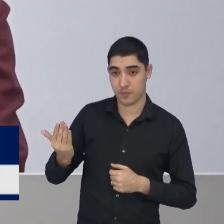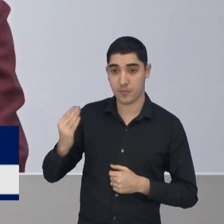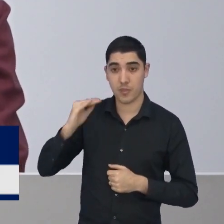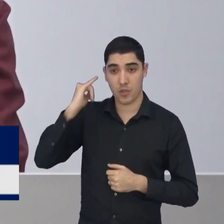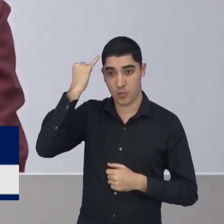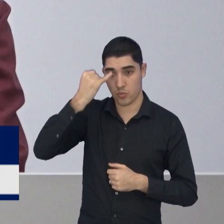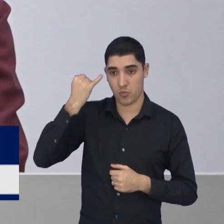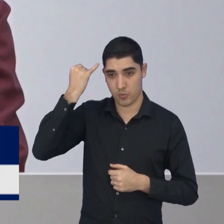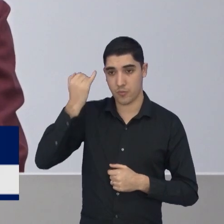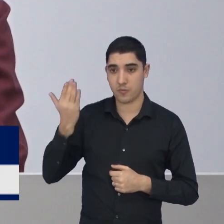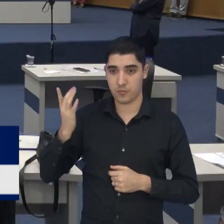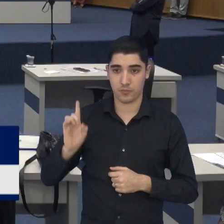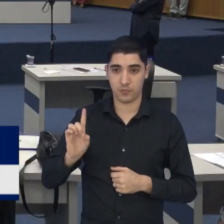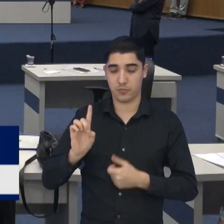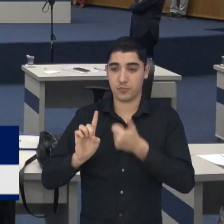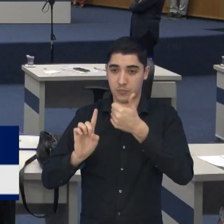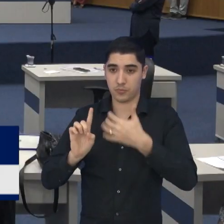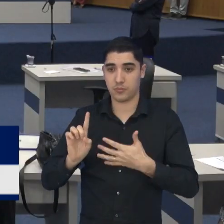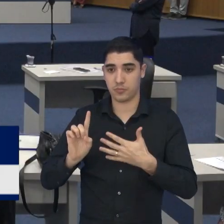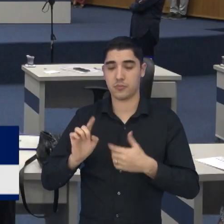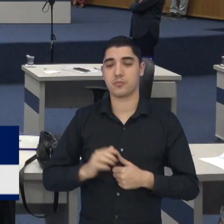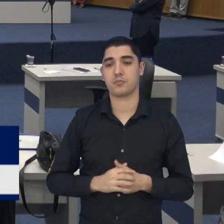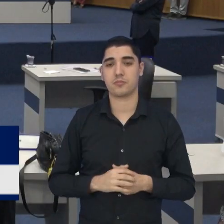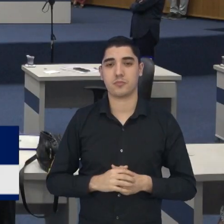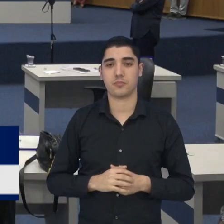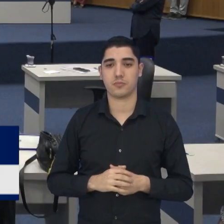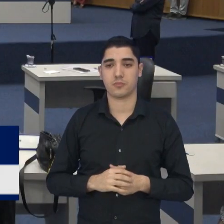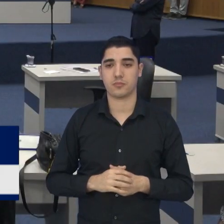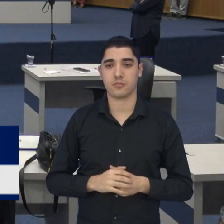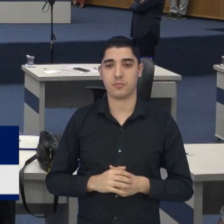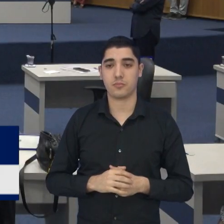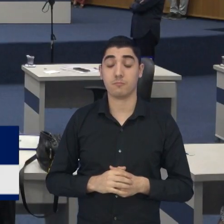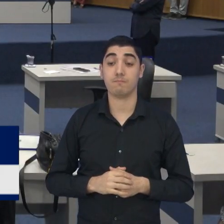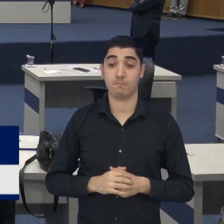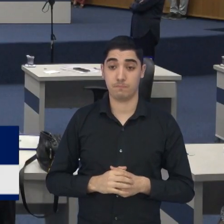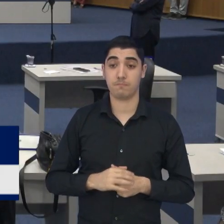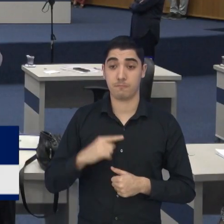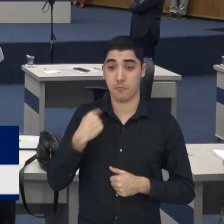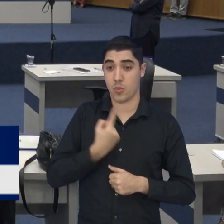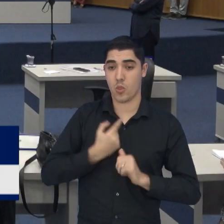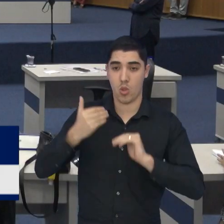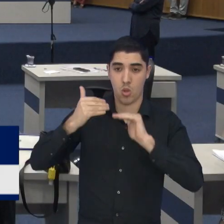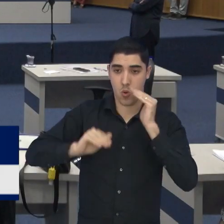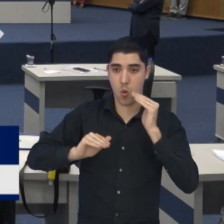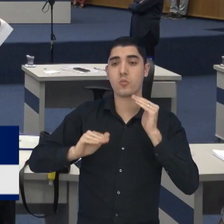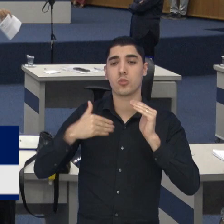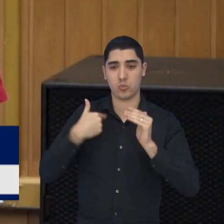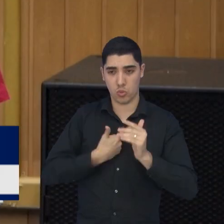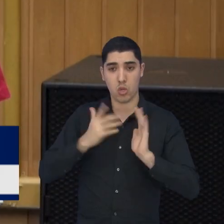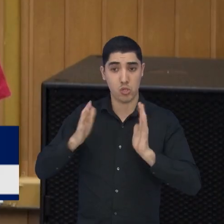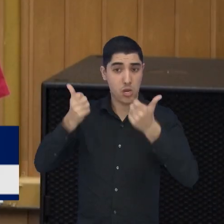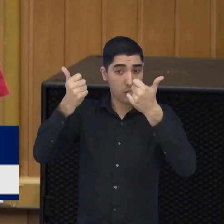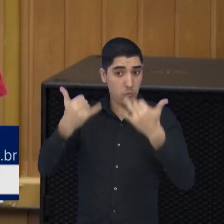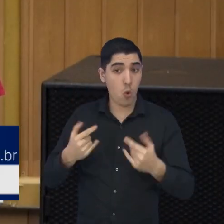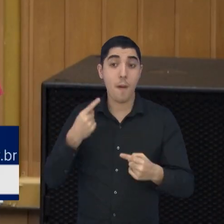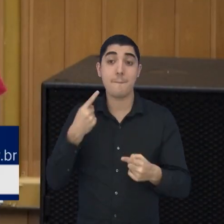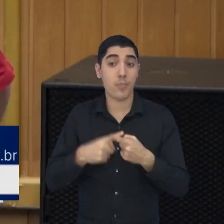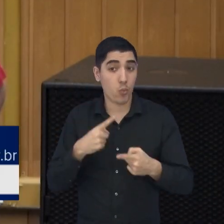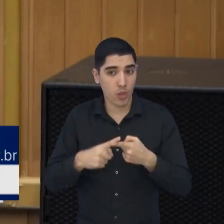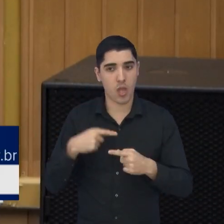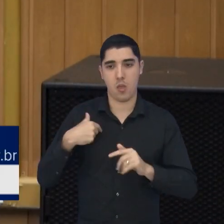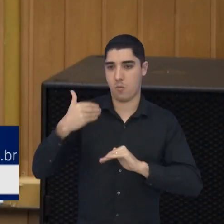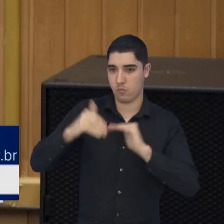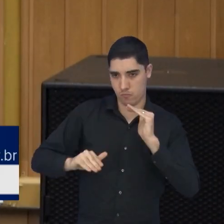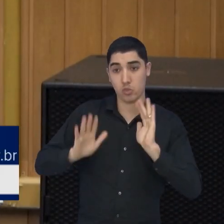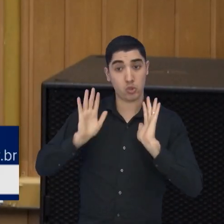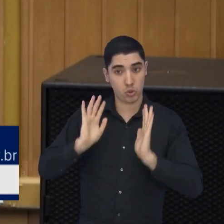vereador Dr. Cláudio. Presidente, nós votamos contra, justificamos e mostramos o motivo, presidente. E